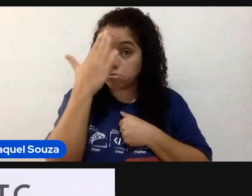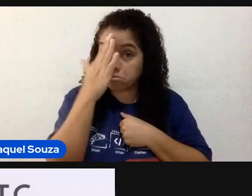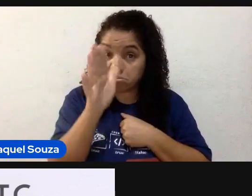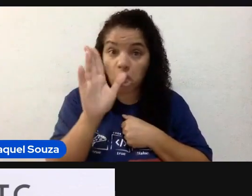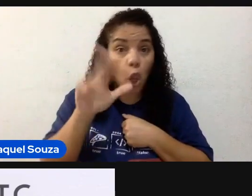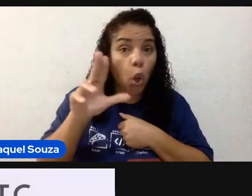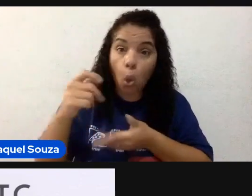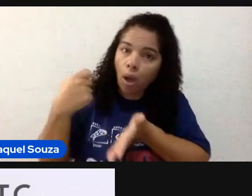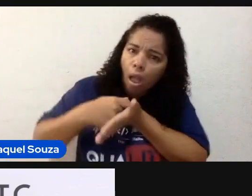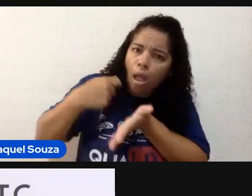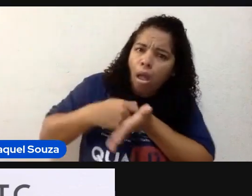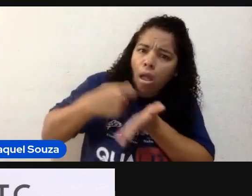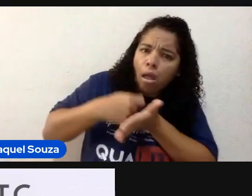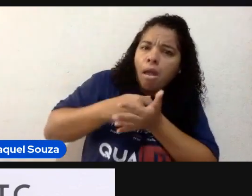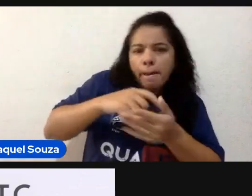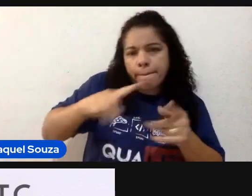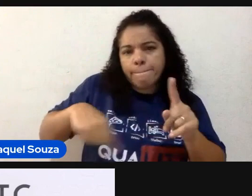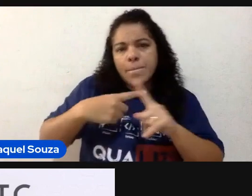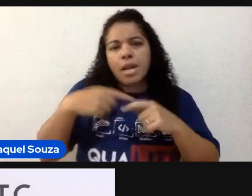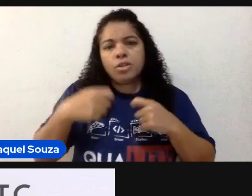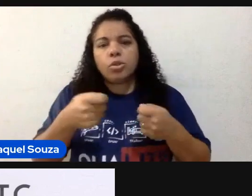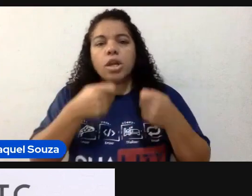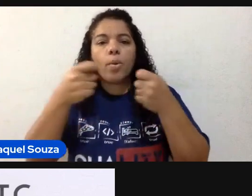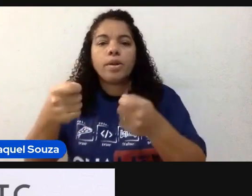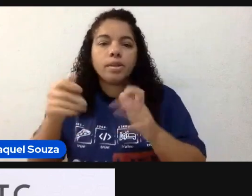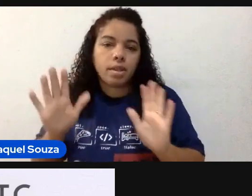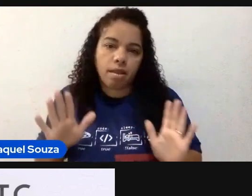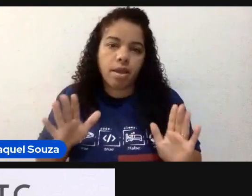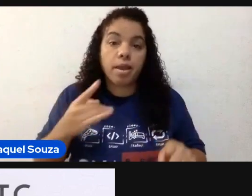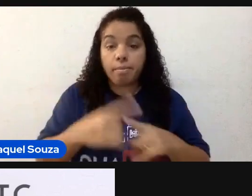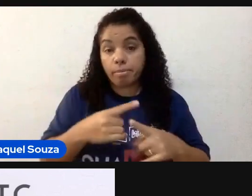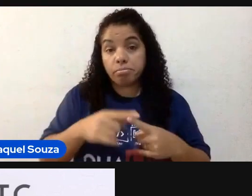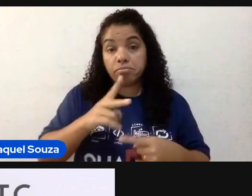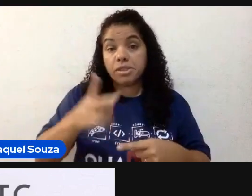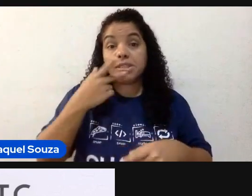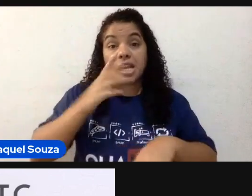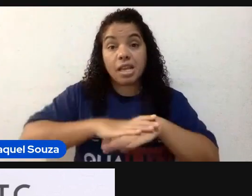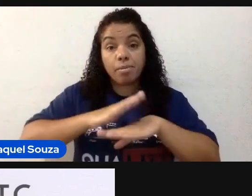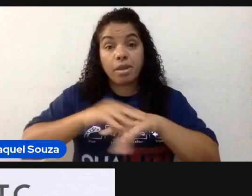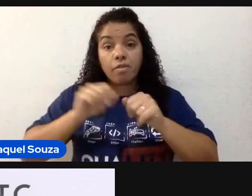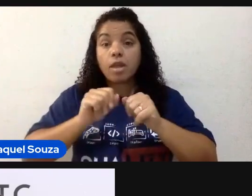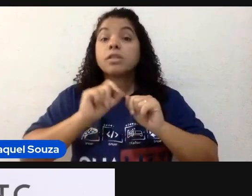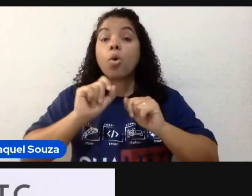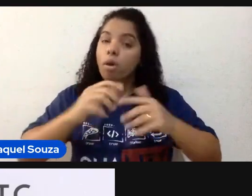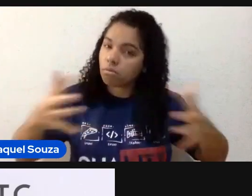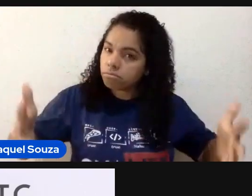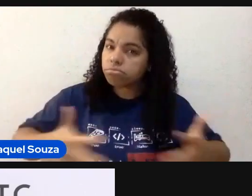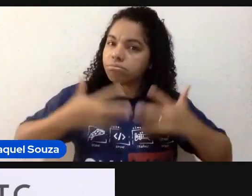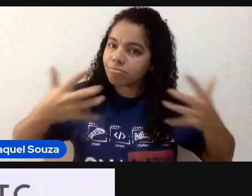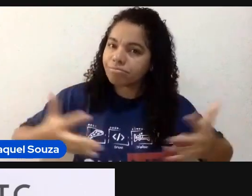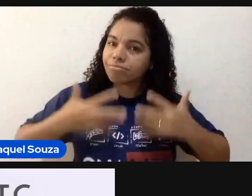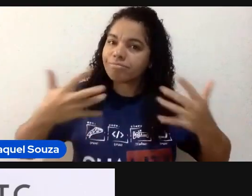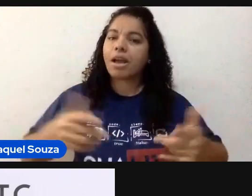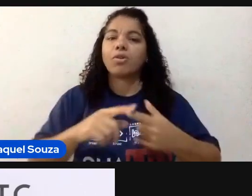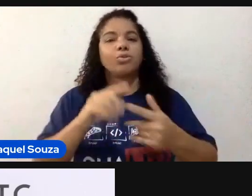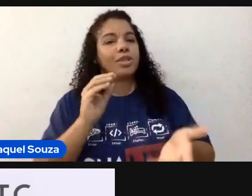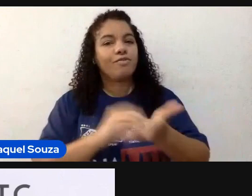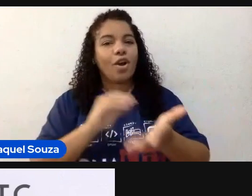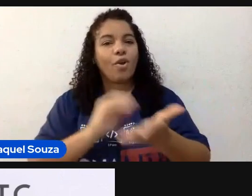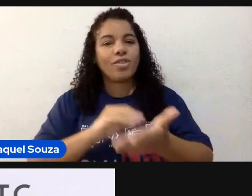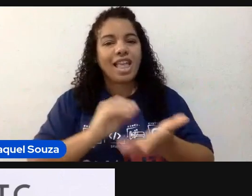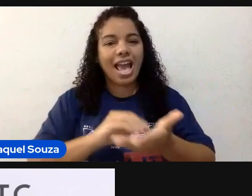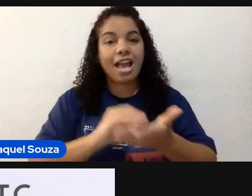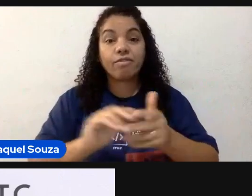me cobrou a mais do que eu sempre entreguei. O que ele sempre fazia era me incentivar no que ainda faltava